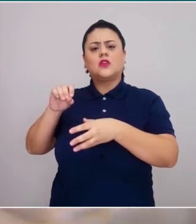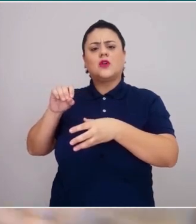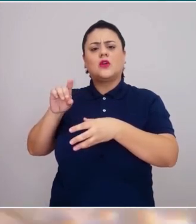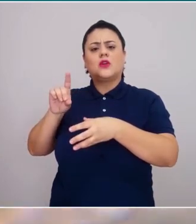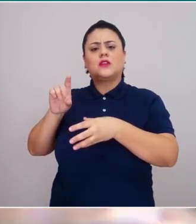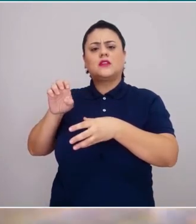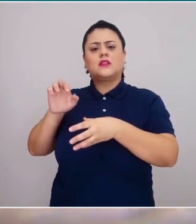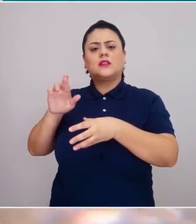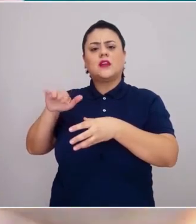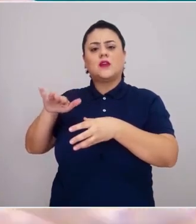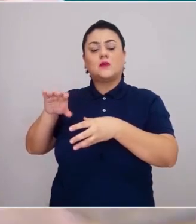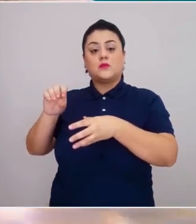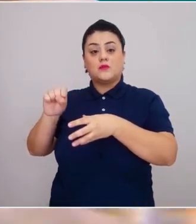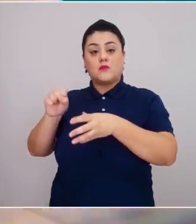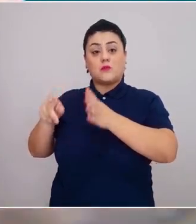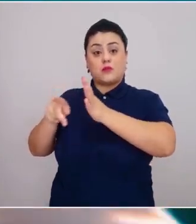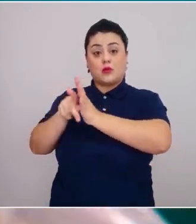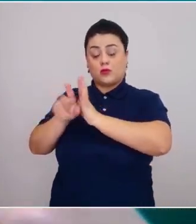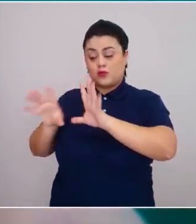classe asteroides.